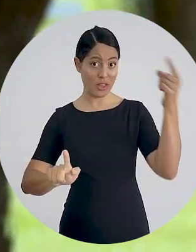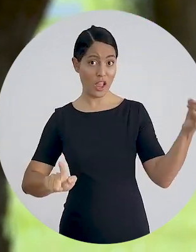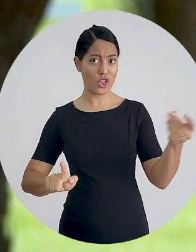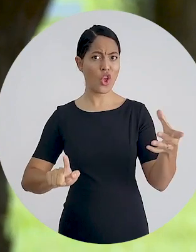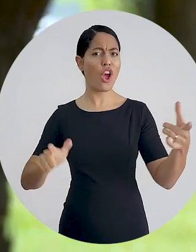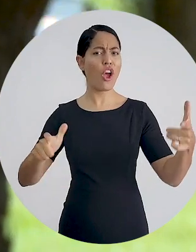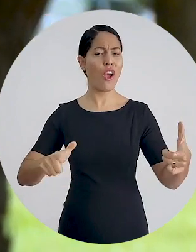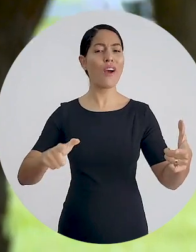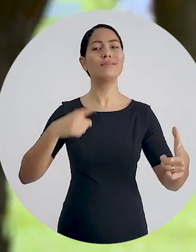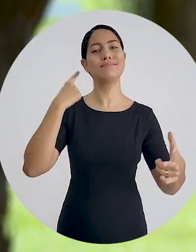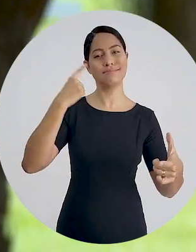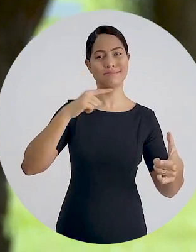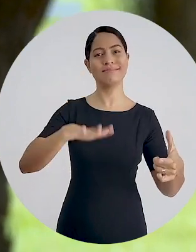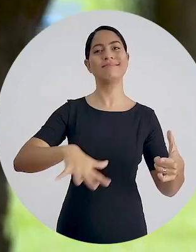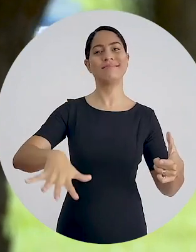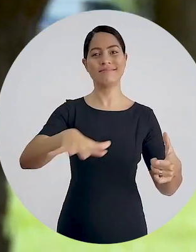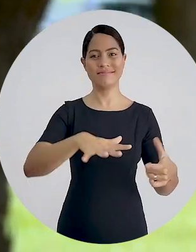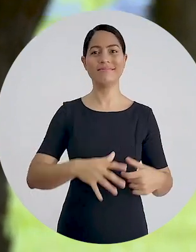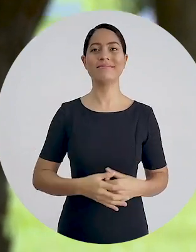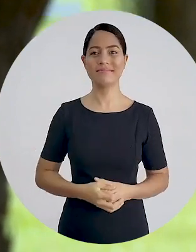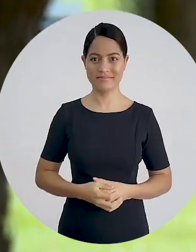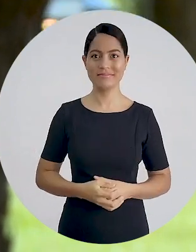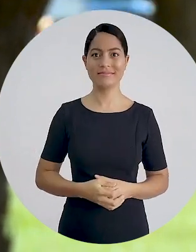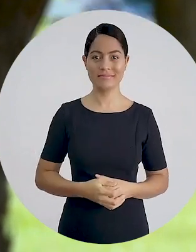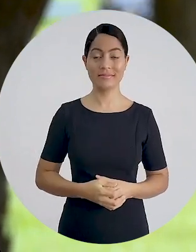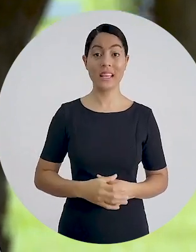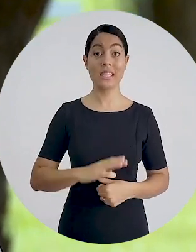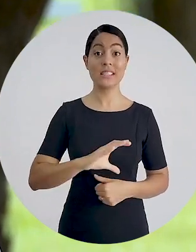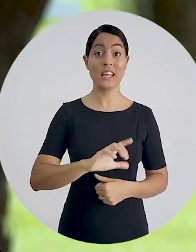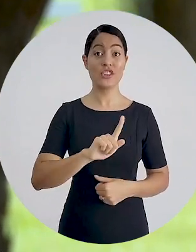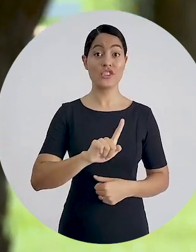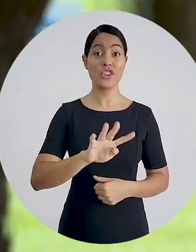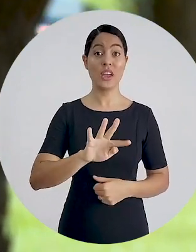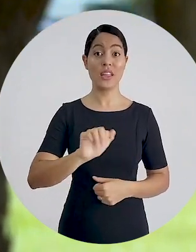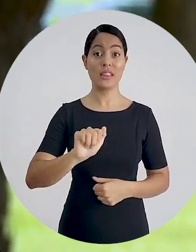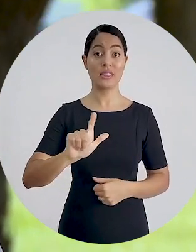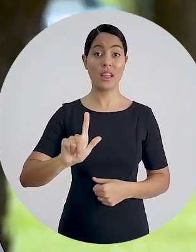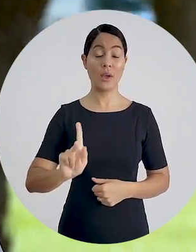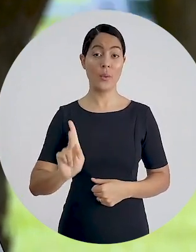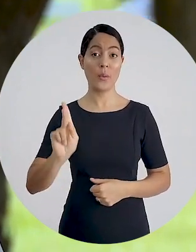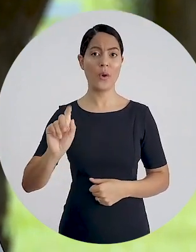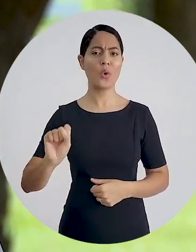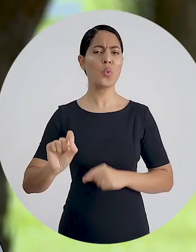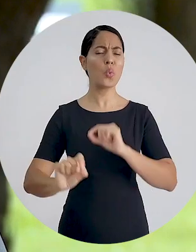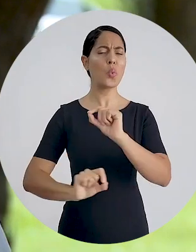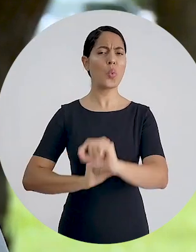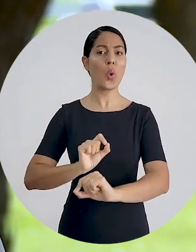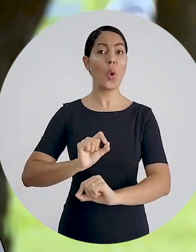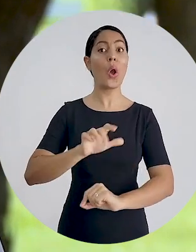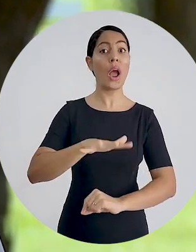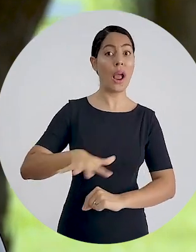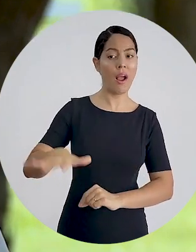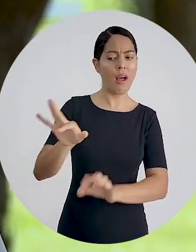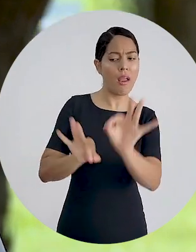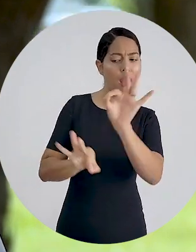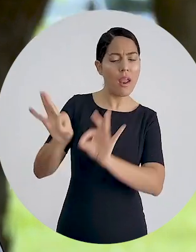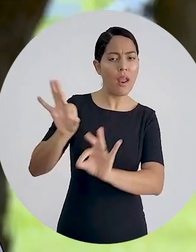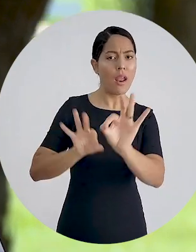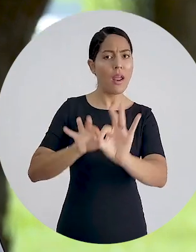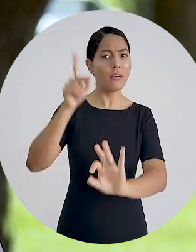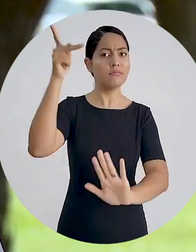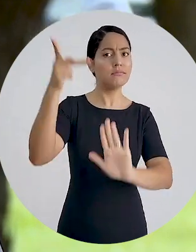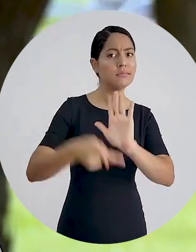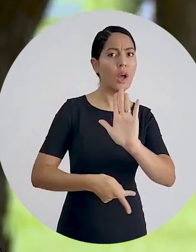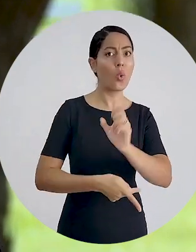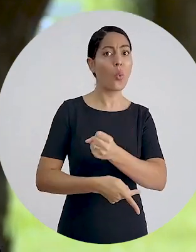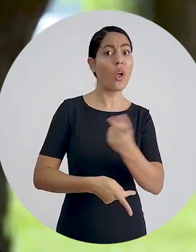temas da gestão e inovação para a advocacia. O talk show CG Talks, Planejamento Estratégico para Advogados, foi o